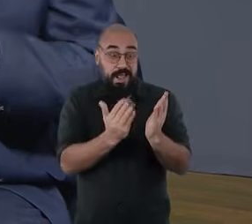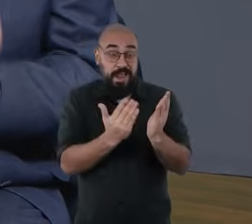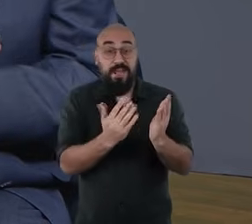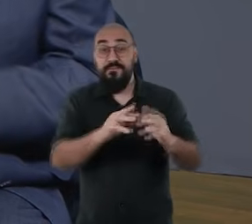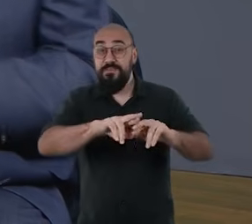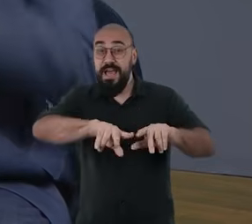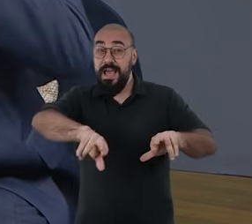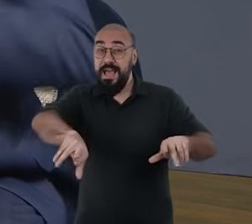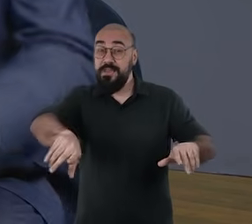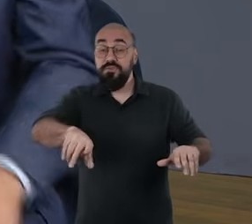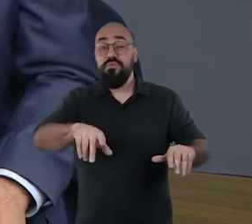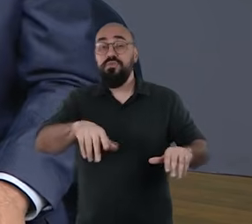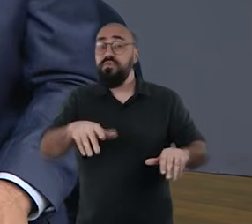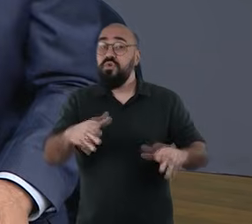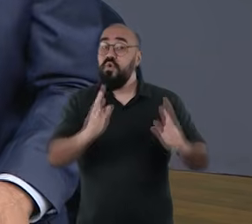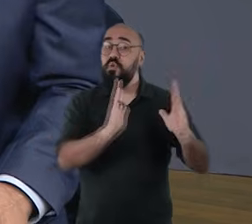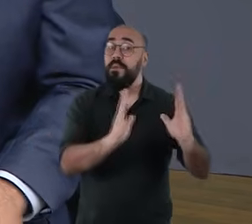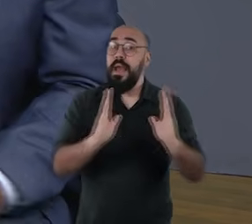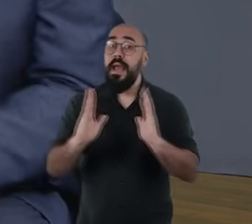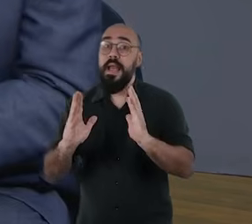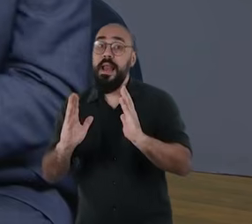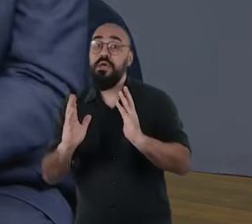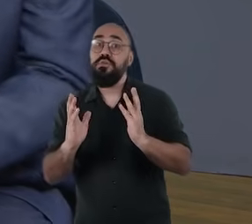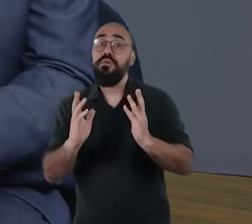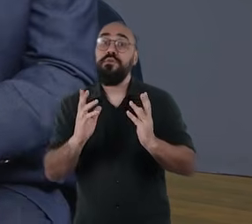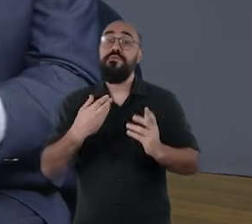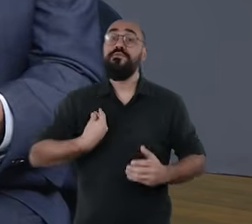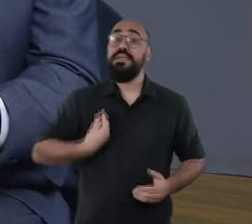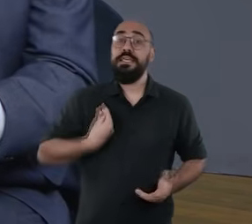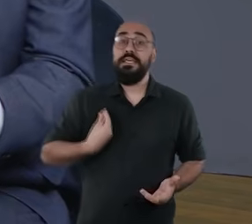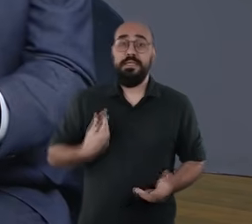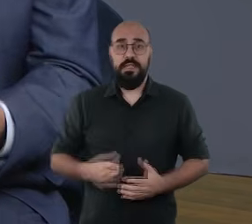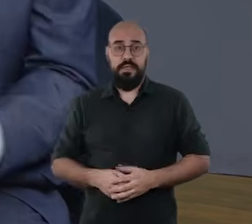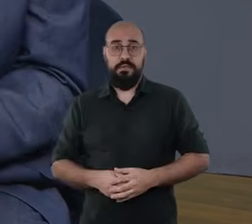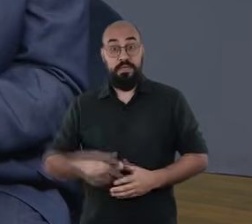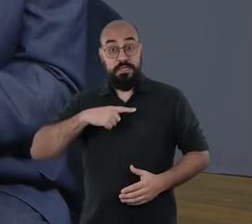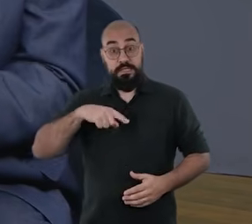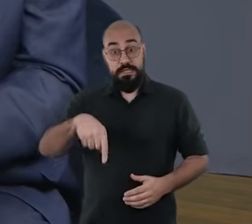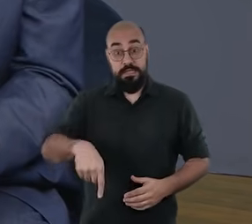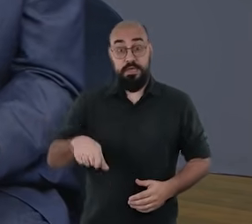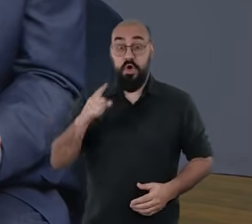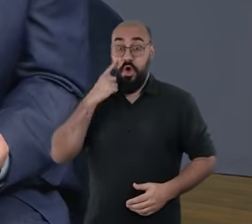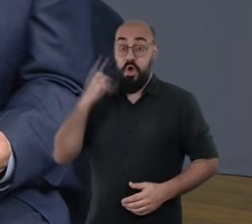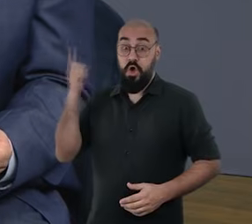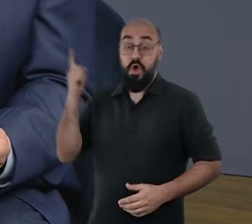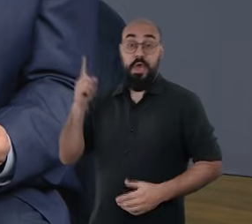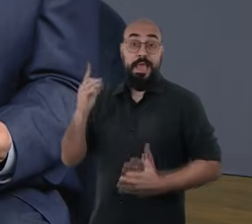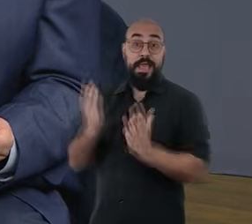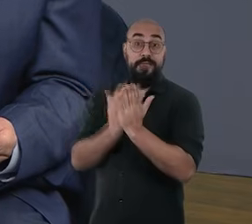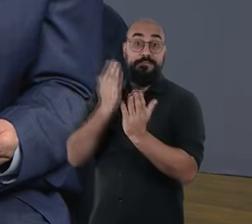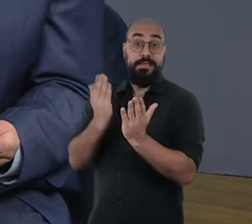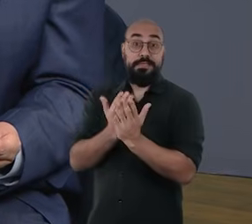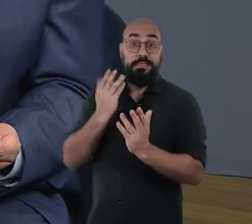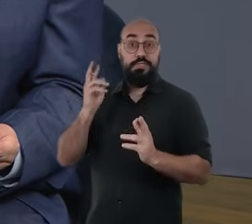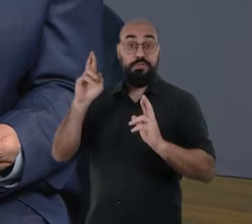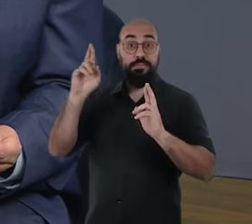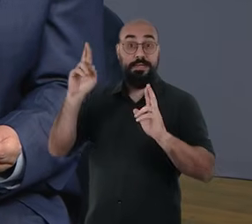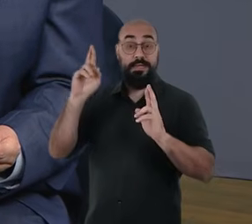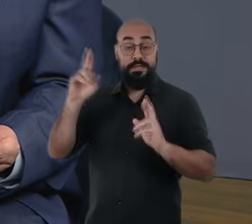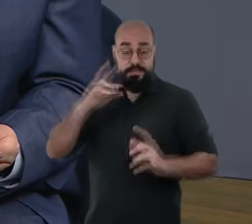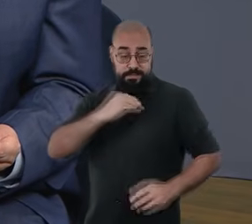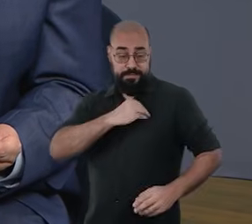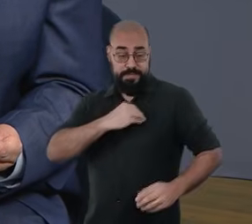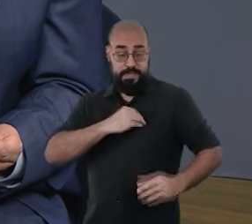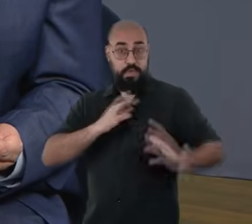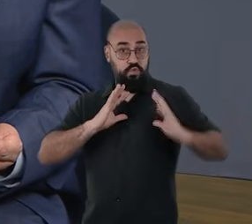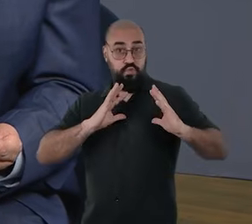fase, etapa ou necessidade da vida. Eu tenho aqui nas minhas mãos a revista Esperança, a cura do pecado.